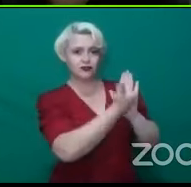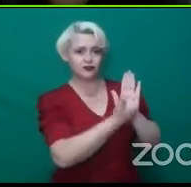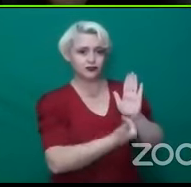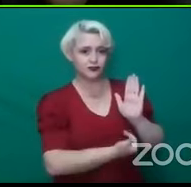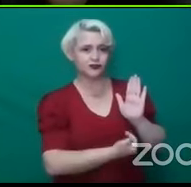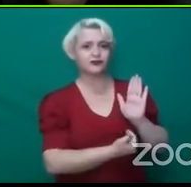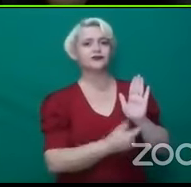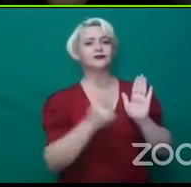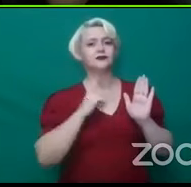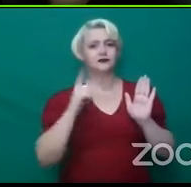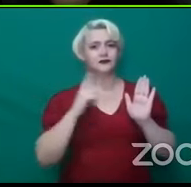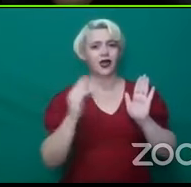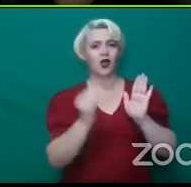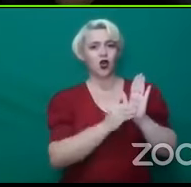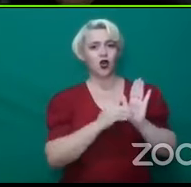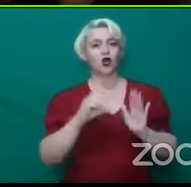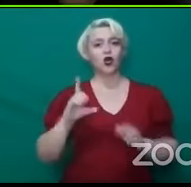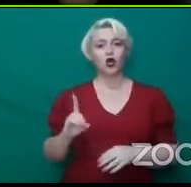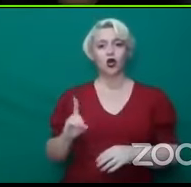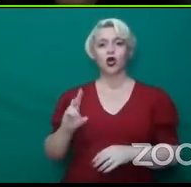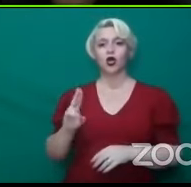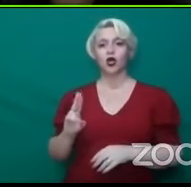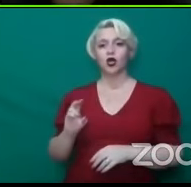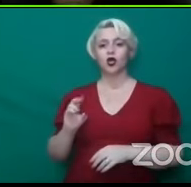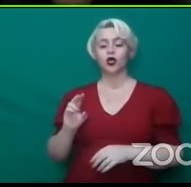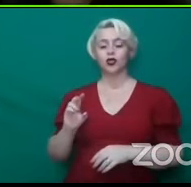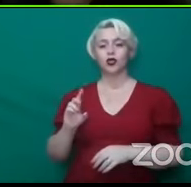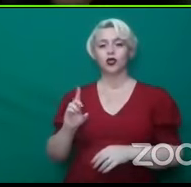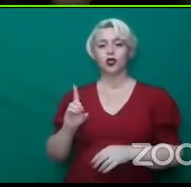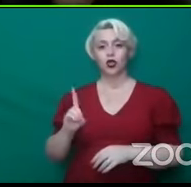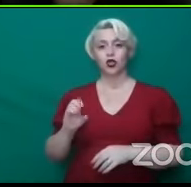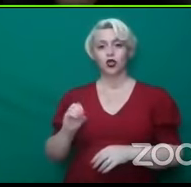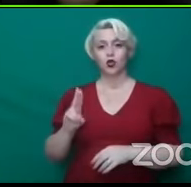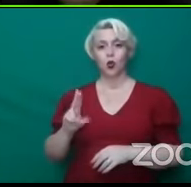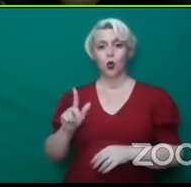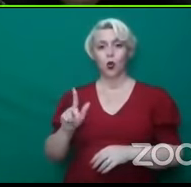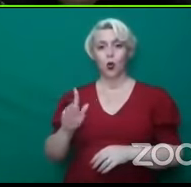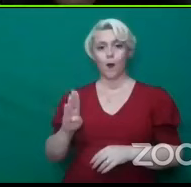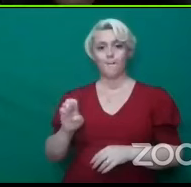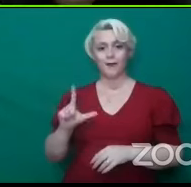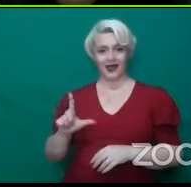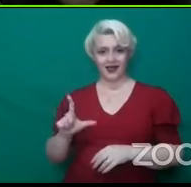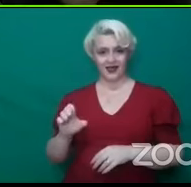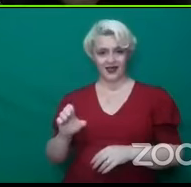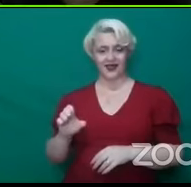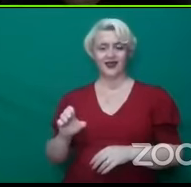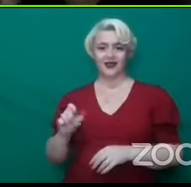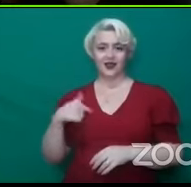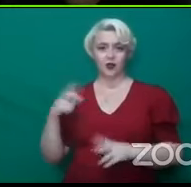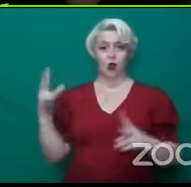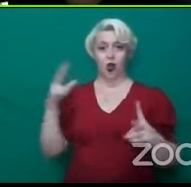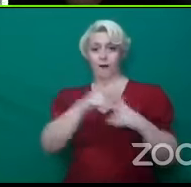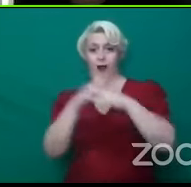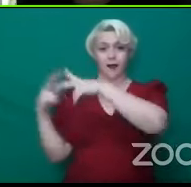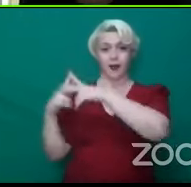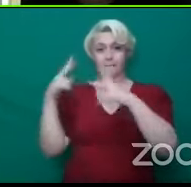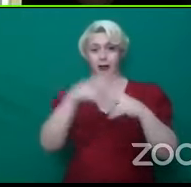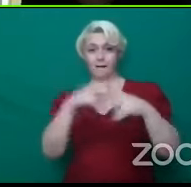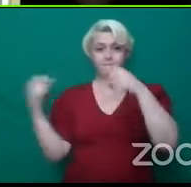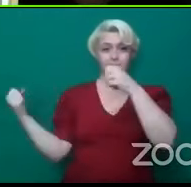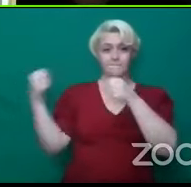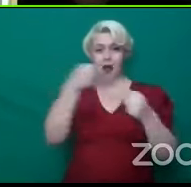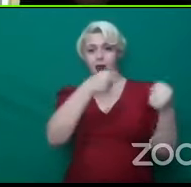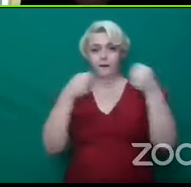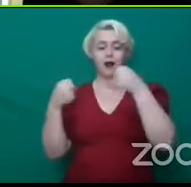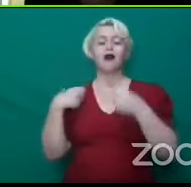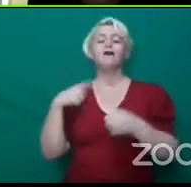Na minha ficha eu tô como dublê, né? Então eu fiz a cena mesmo lutando com um cara lá e meti a porrada nele, né? E daí saiu essa